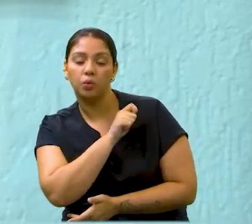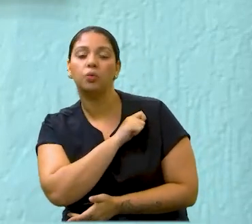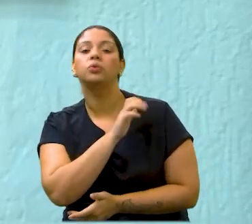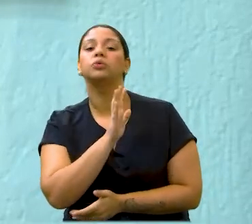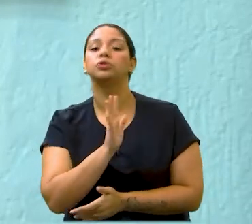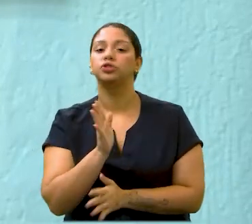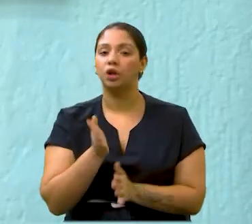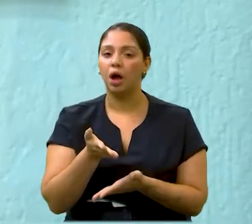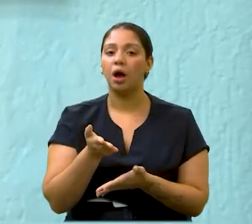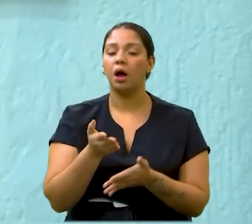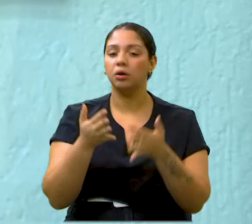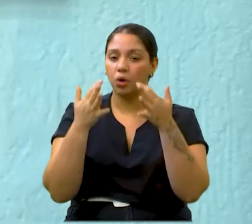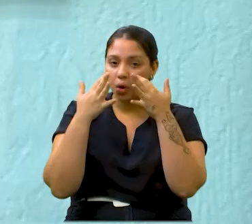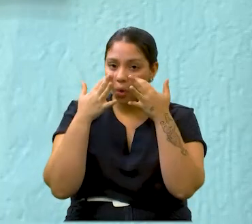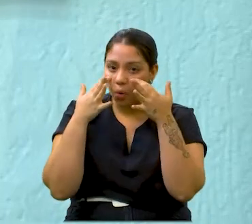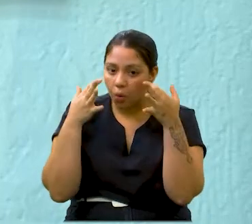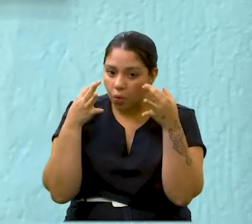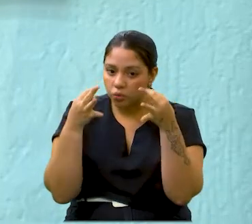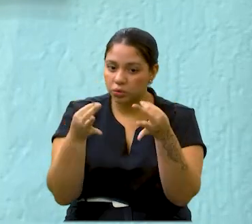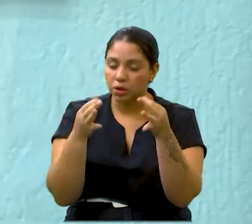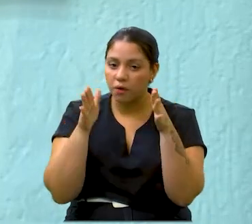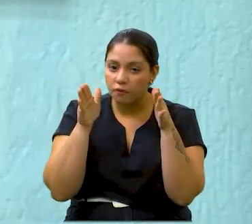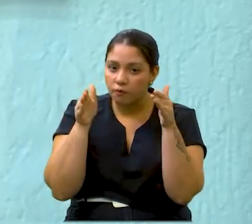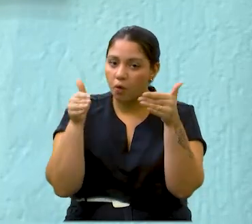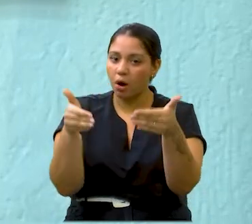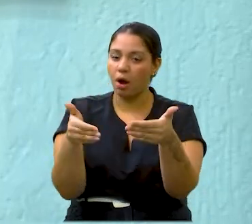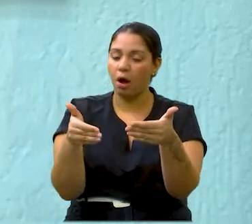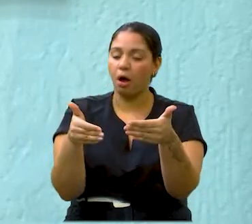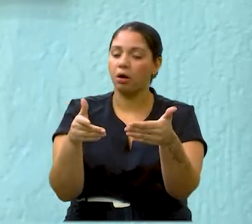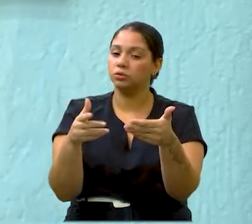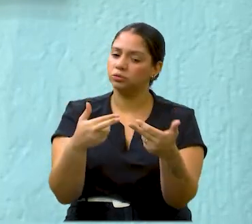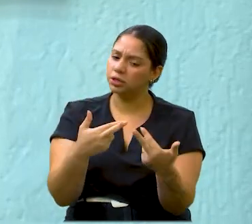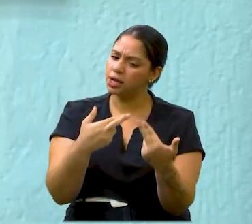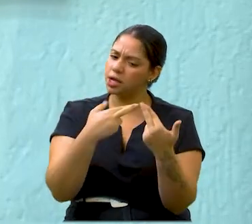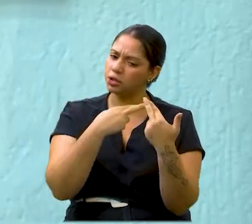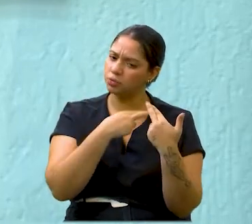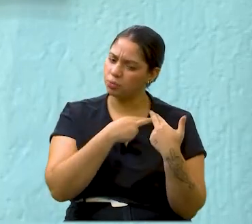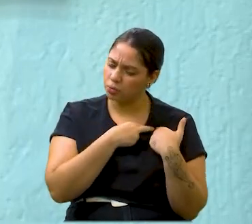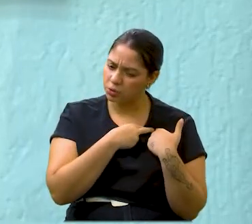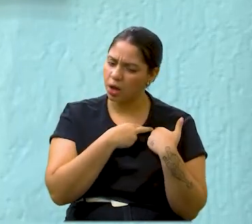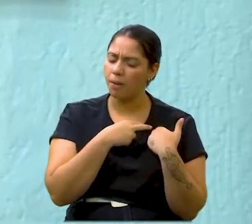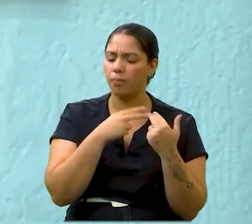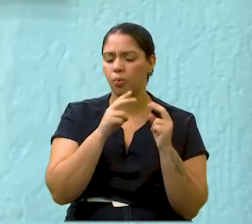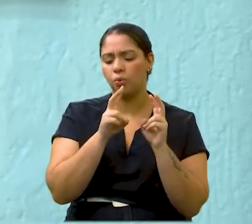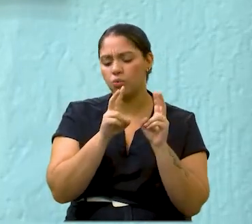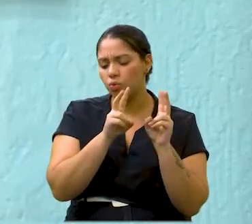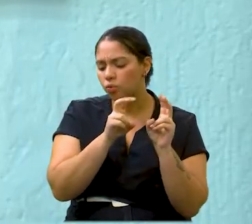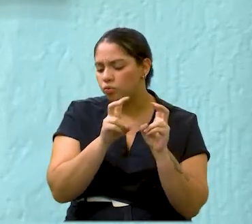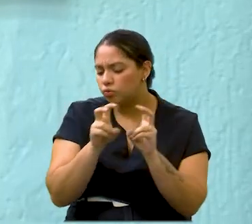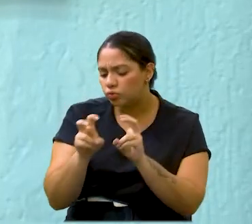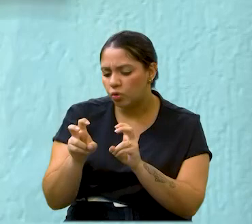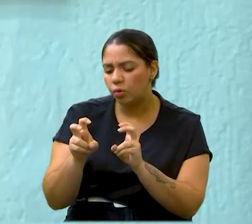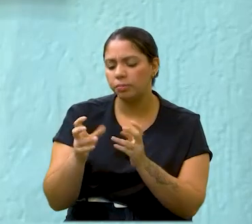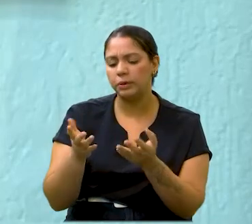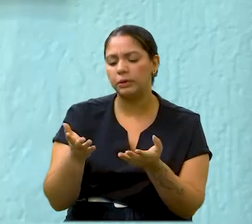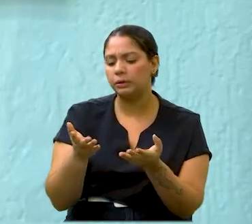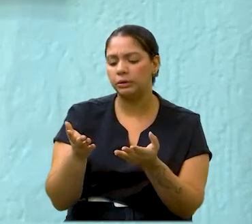disciplinados, alunos concentrados, focados, responsáveis referente a